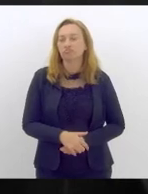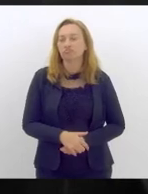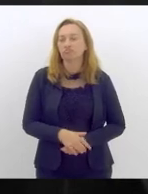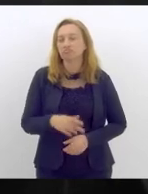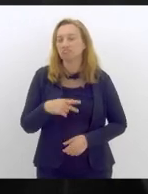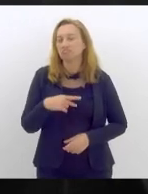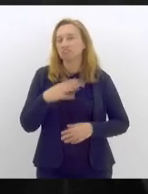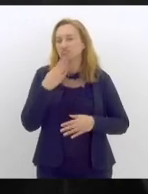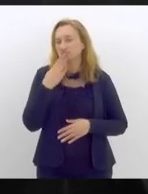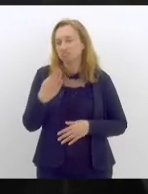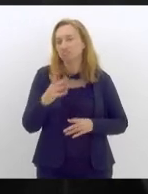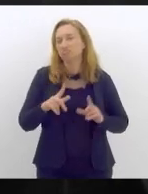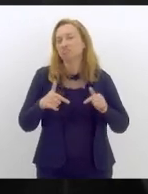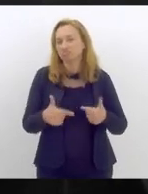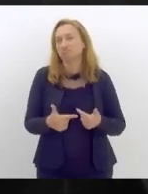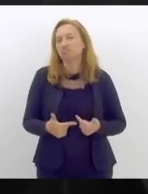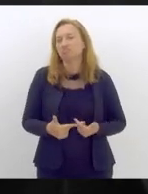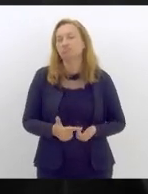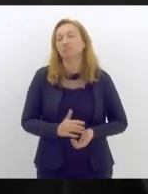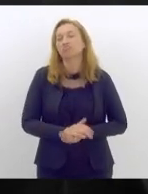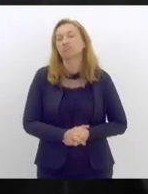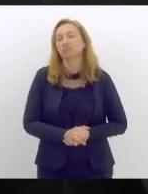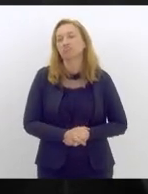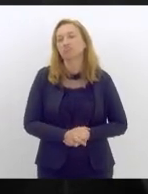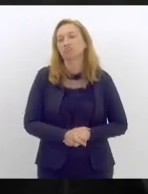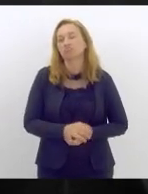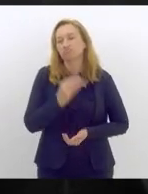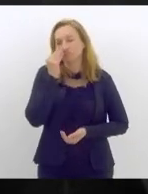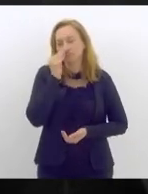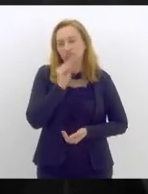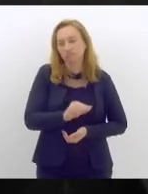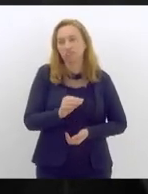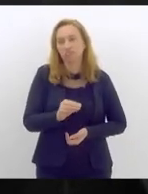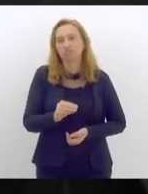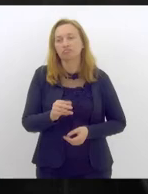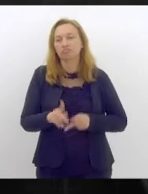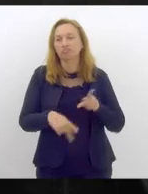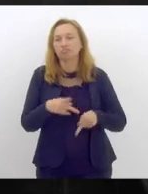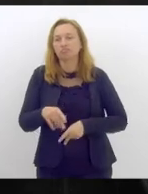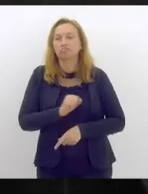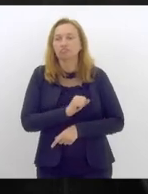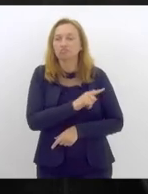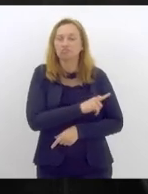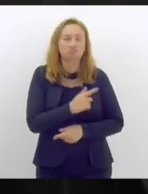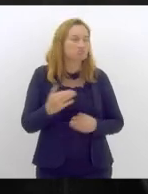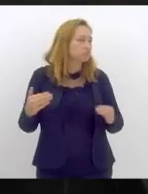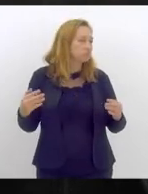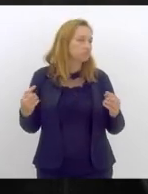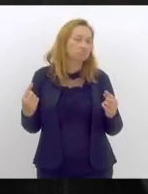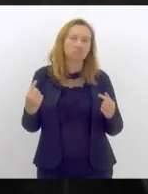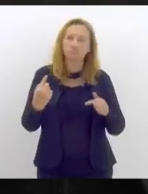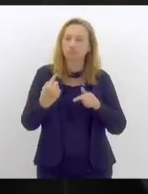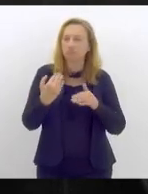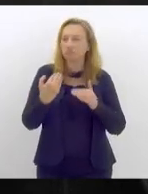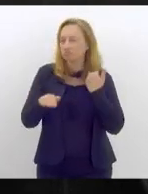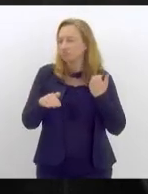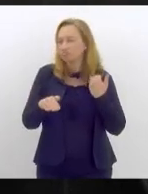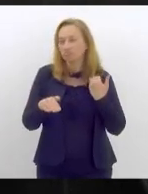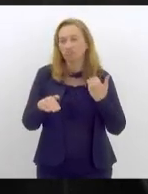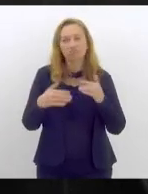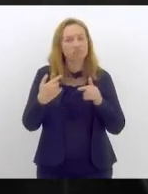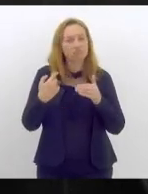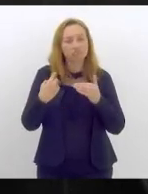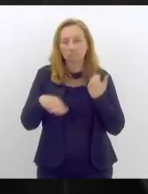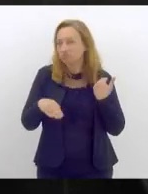esse tipo de manifestação e desonra o povo de São Gonçalo que não concorda que majoritariamente não